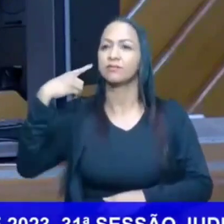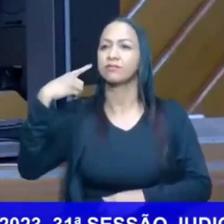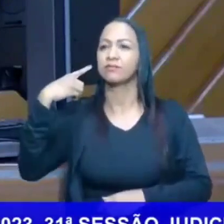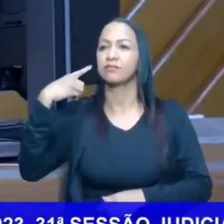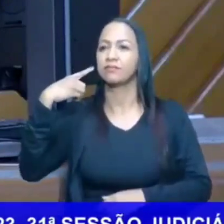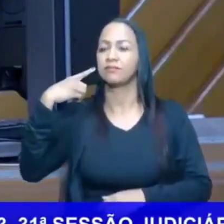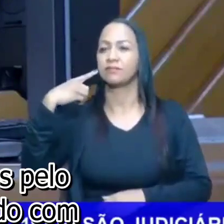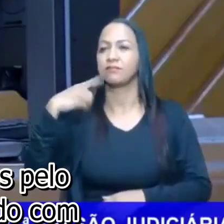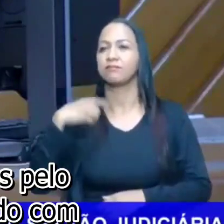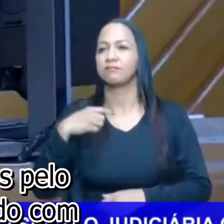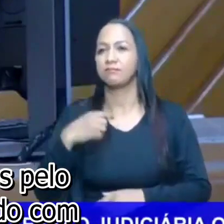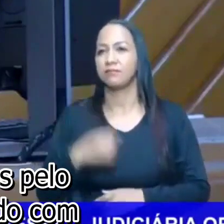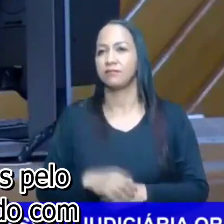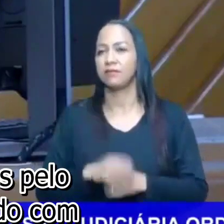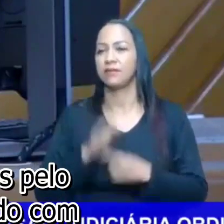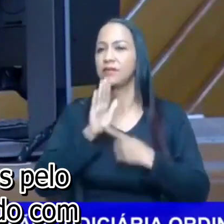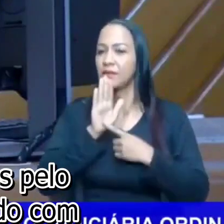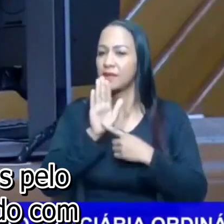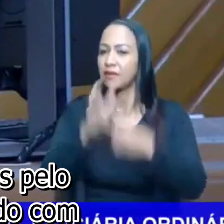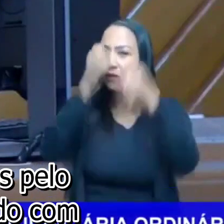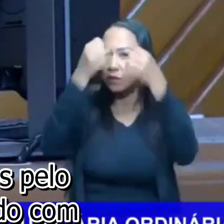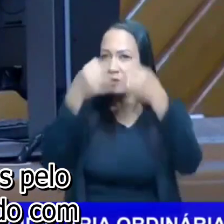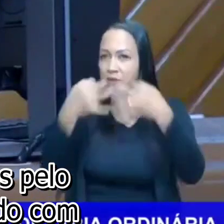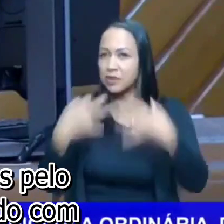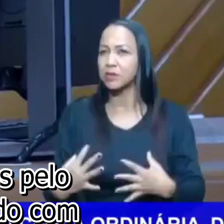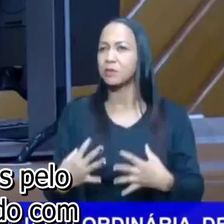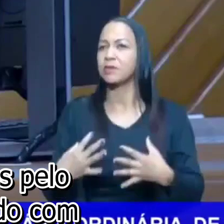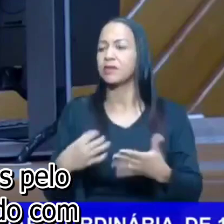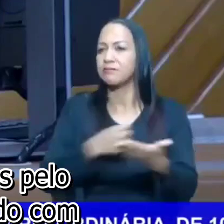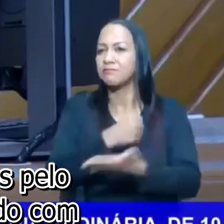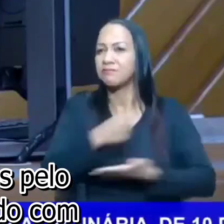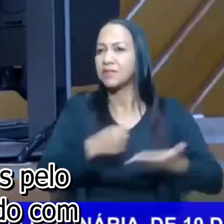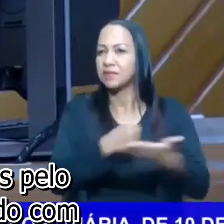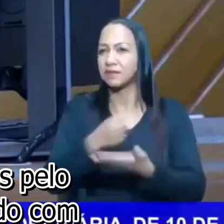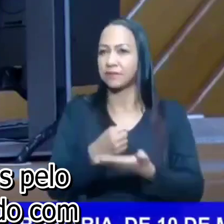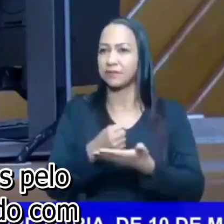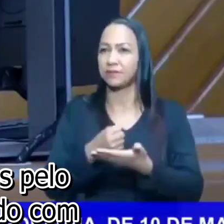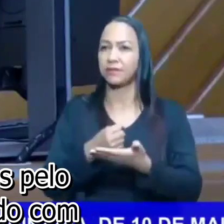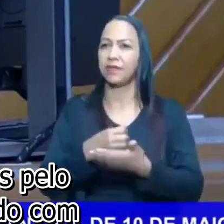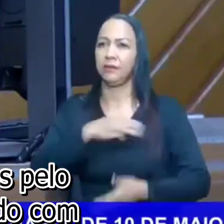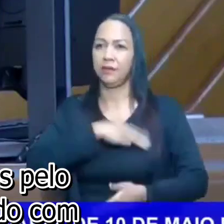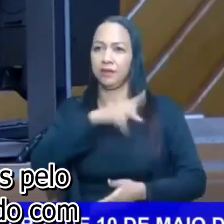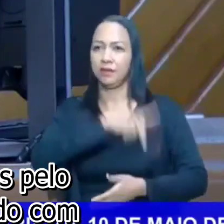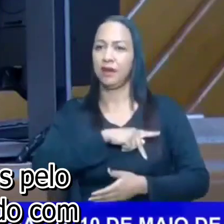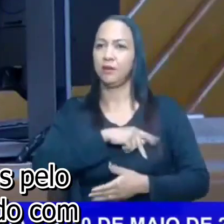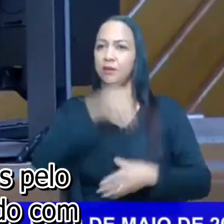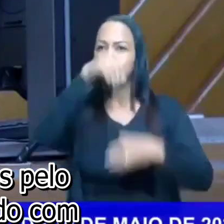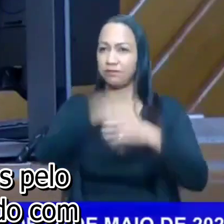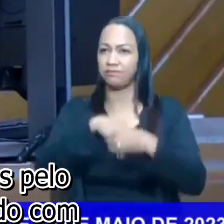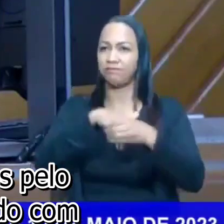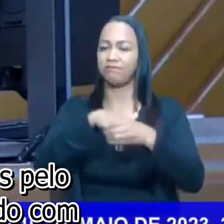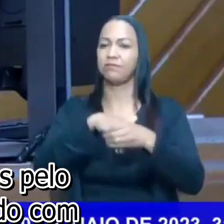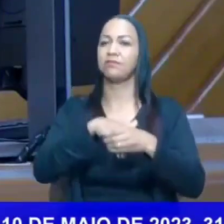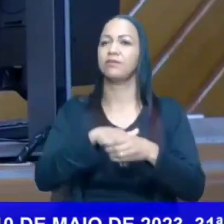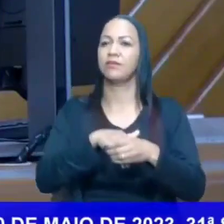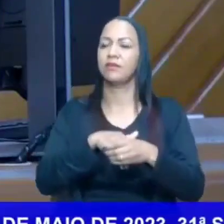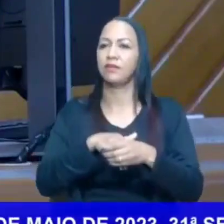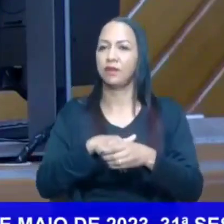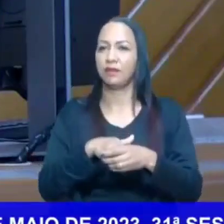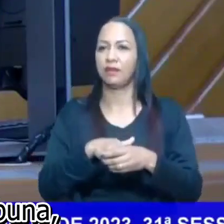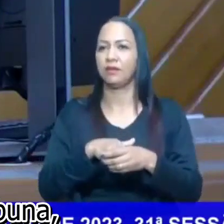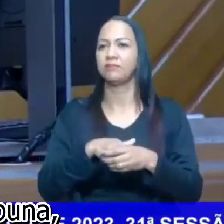vou explicitar alguns dos fundamentos adotados pelo Ministério Público Eleitoral. Primeiro, concordo